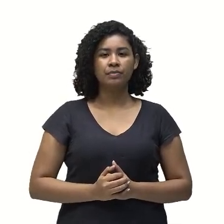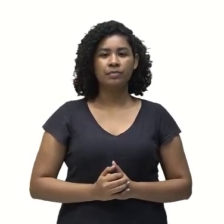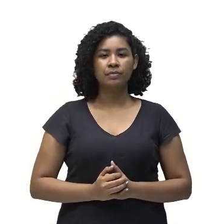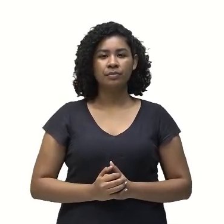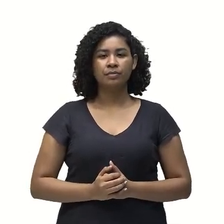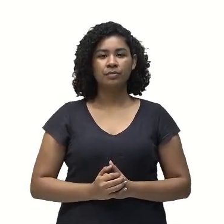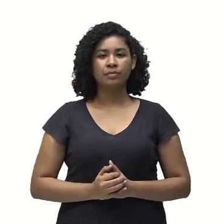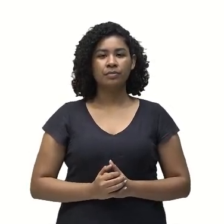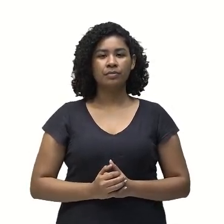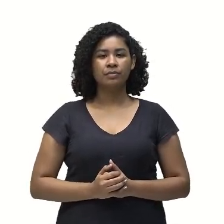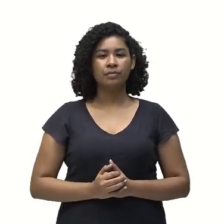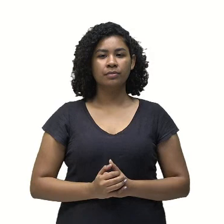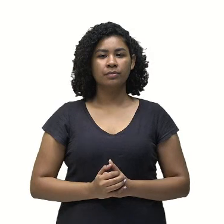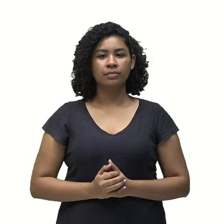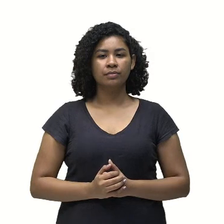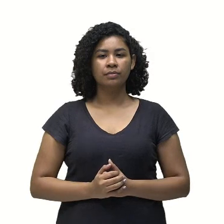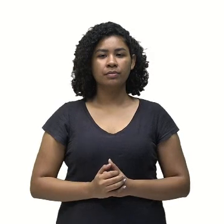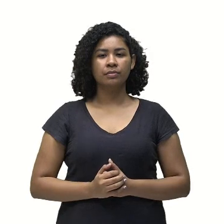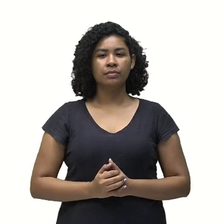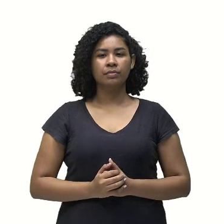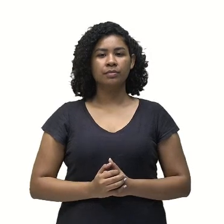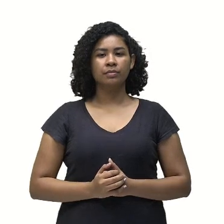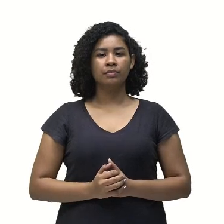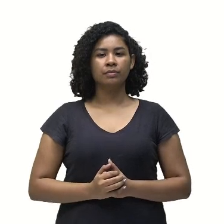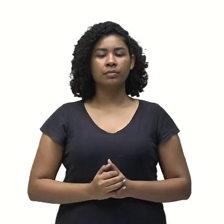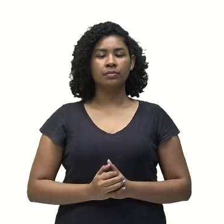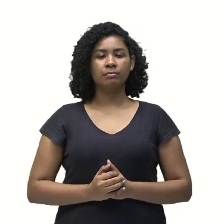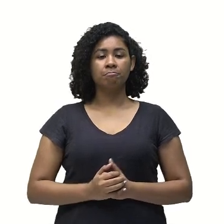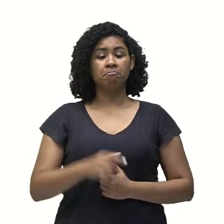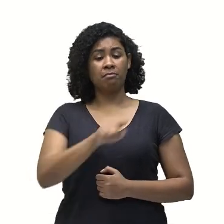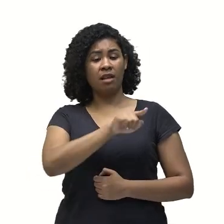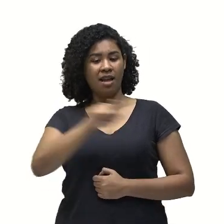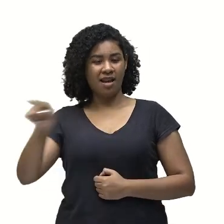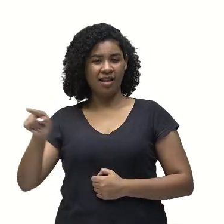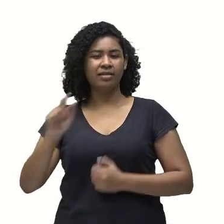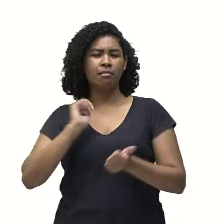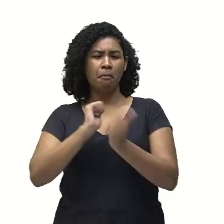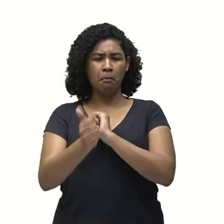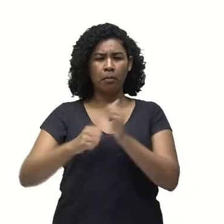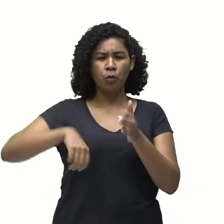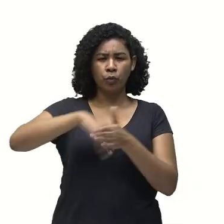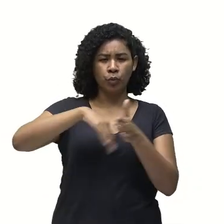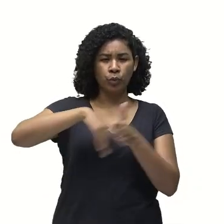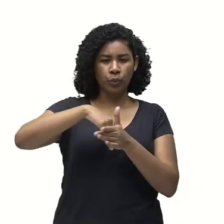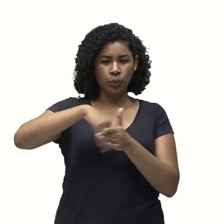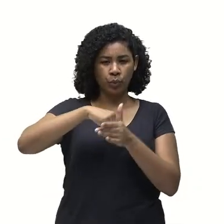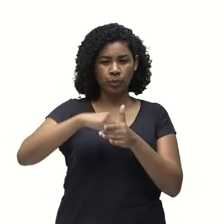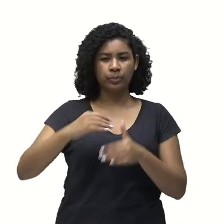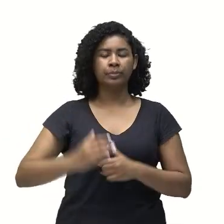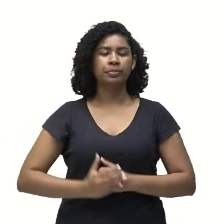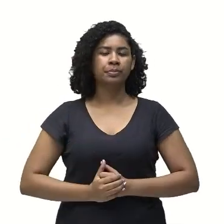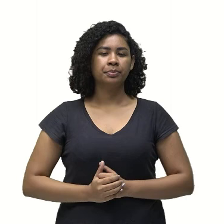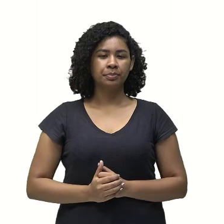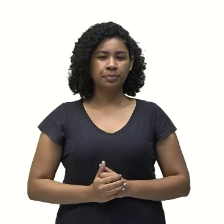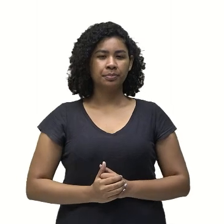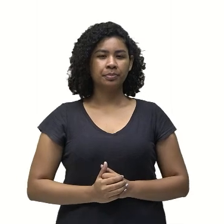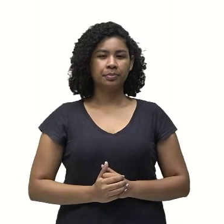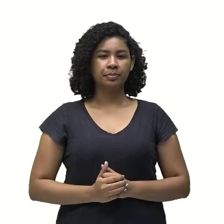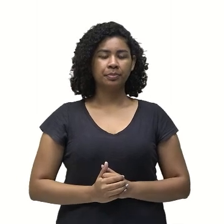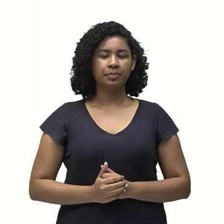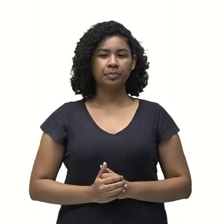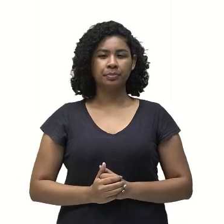soccer. Eles estavam jogando futebol. Então, aqui eu estou afirmando, né, gente? They were playing